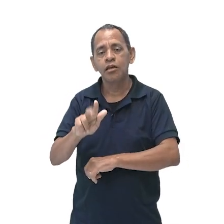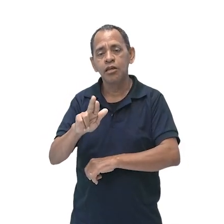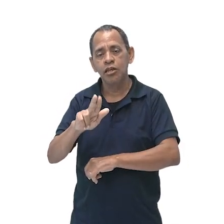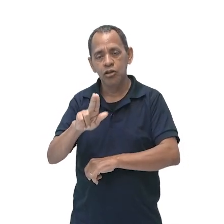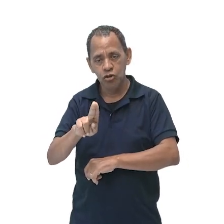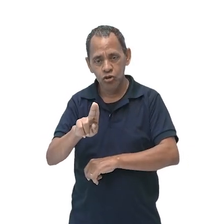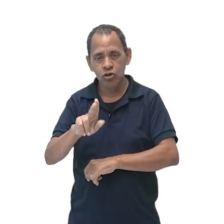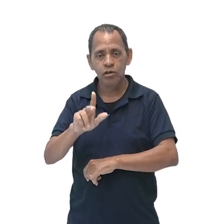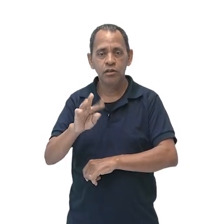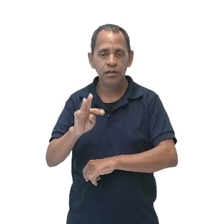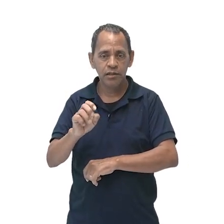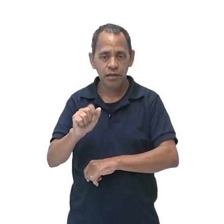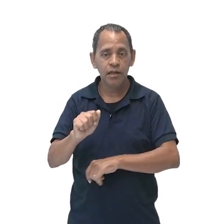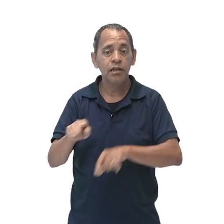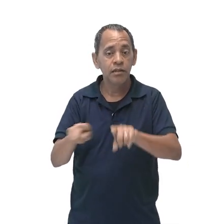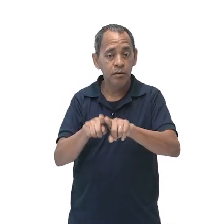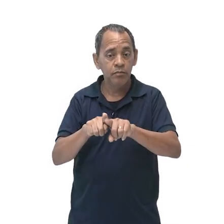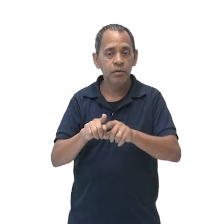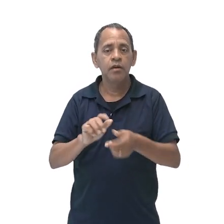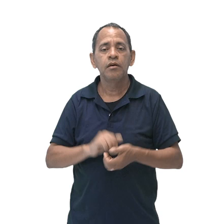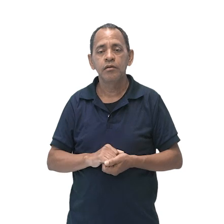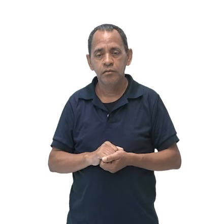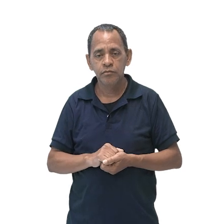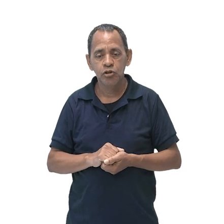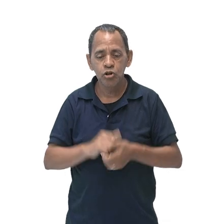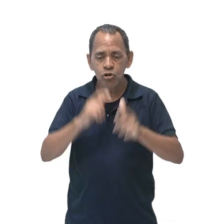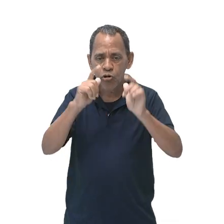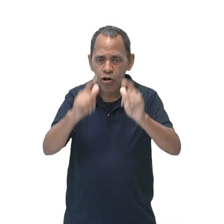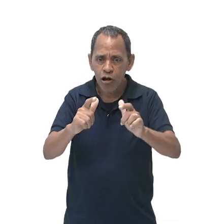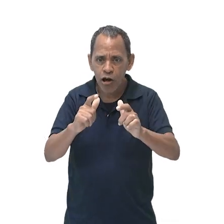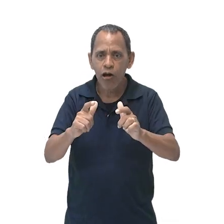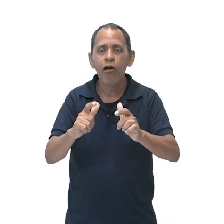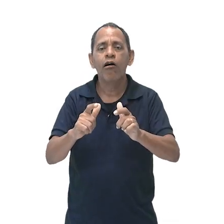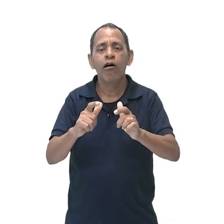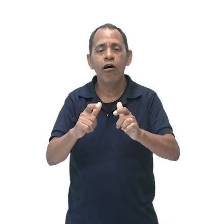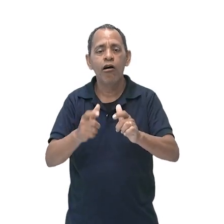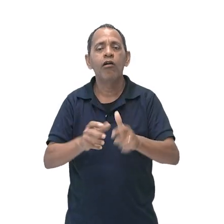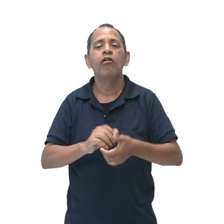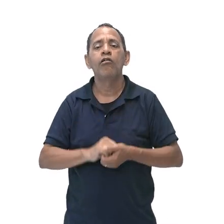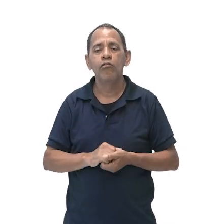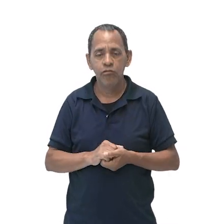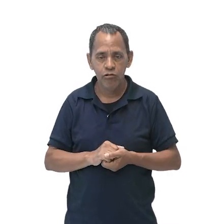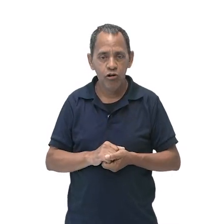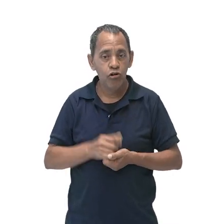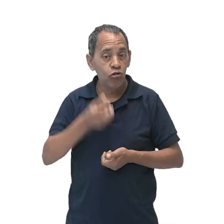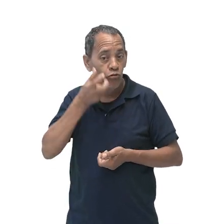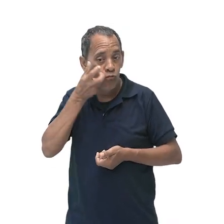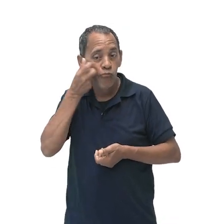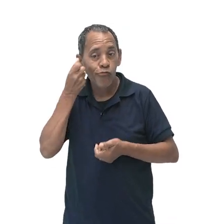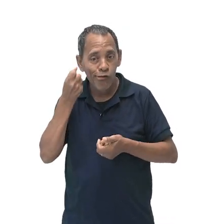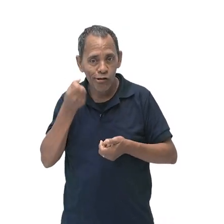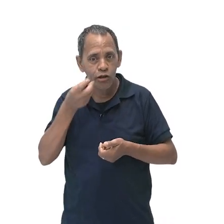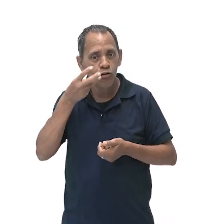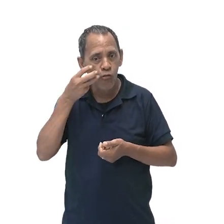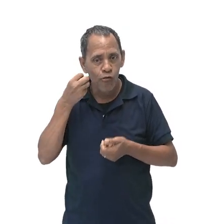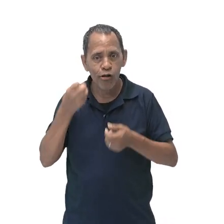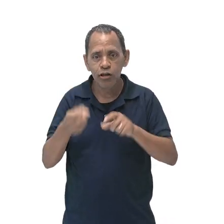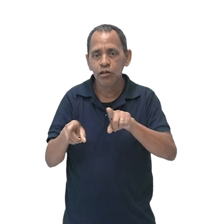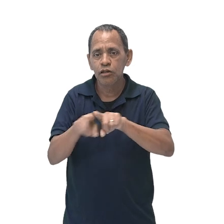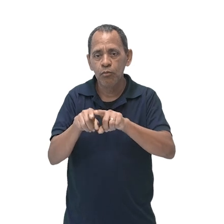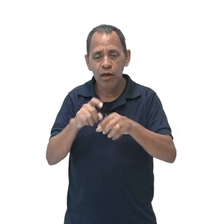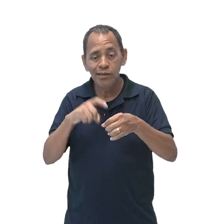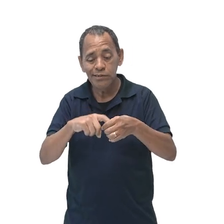o felino sai, né? Então, observem que esse enunciado veio lá do nosso poema e